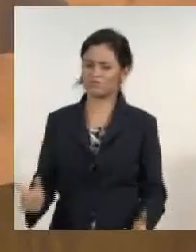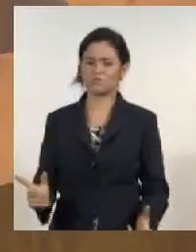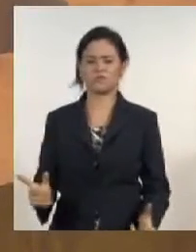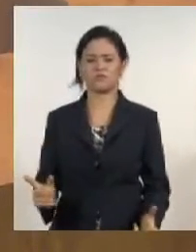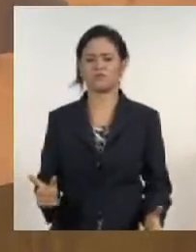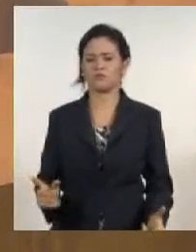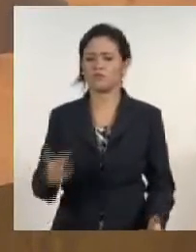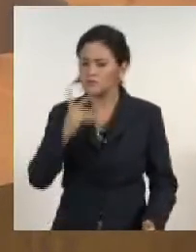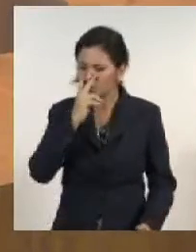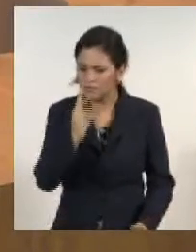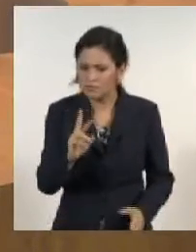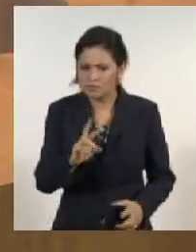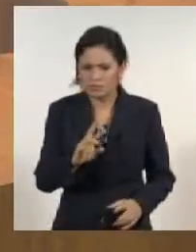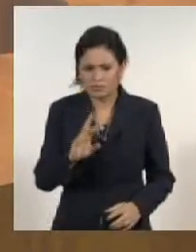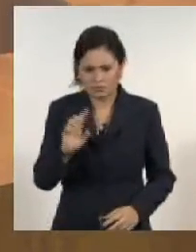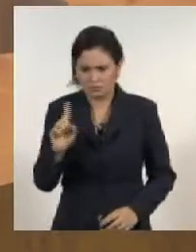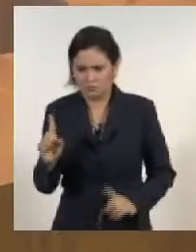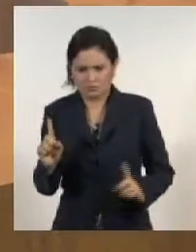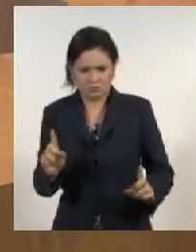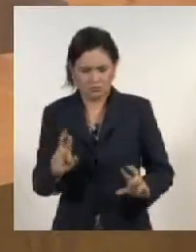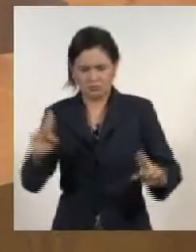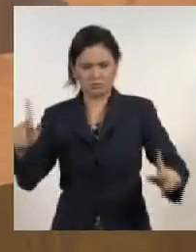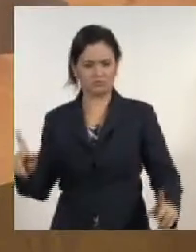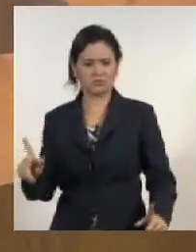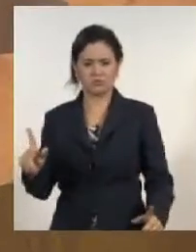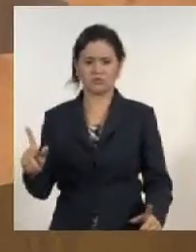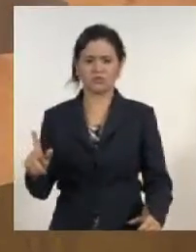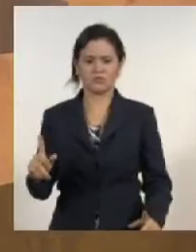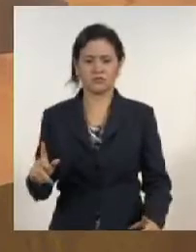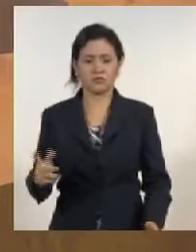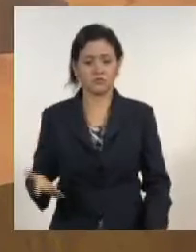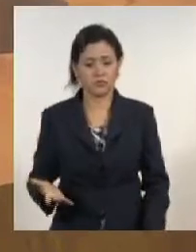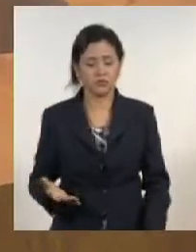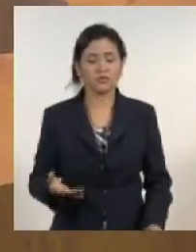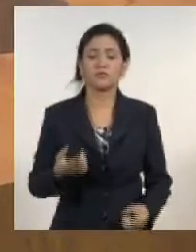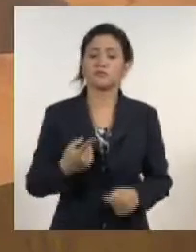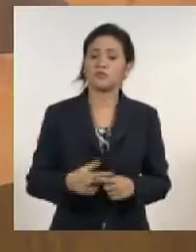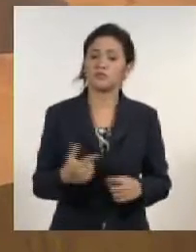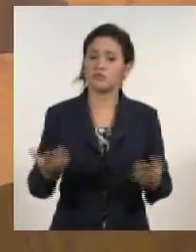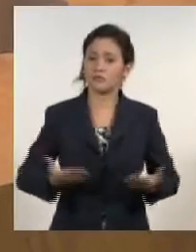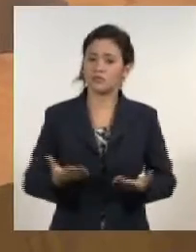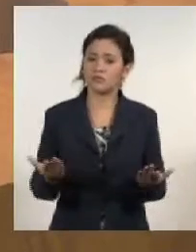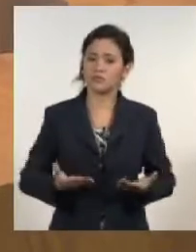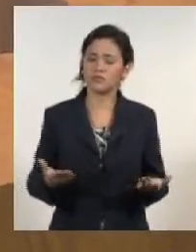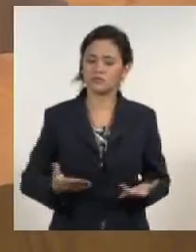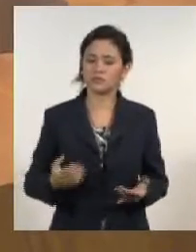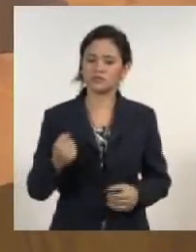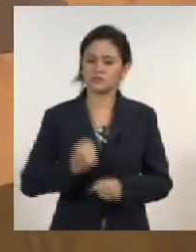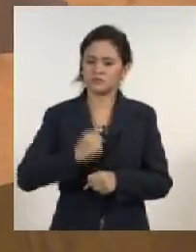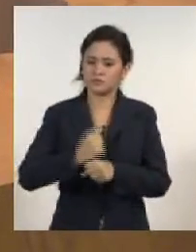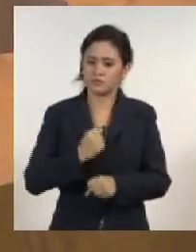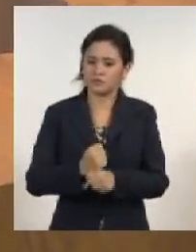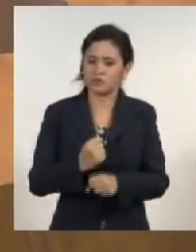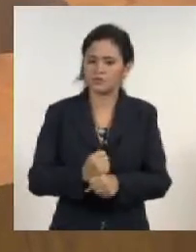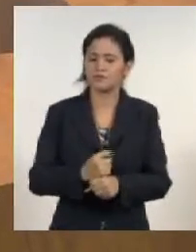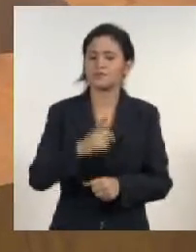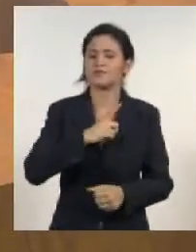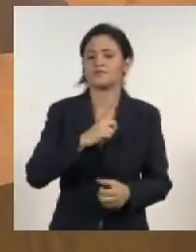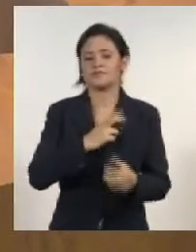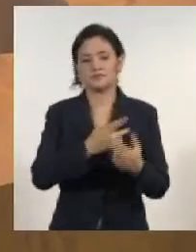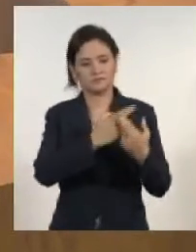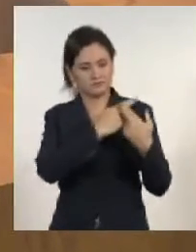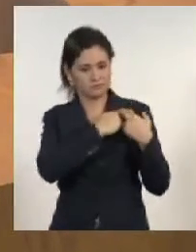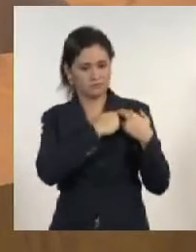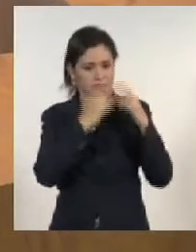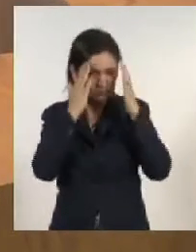fala de assuntos diferentes. Ou seja, a diferença é que agora essas obras são tocadas de forma responsável,